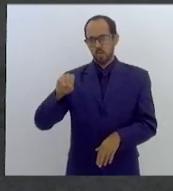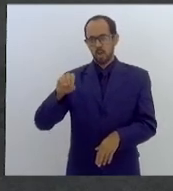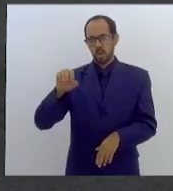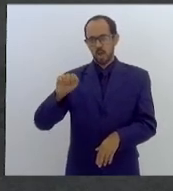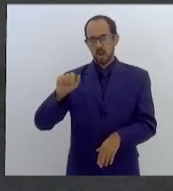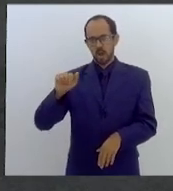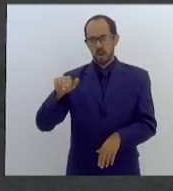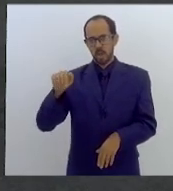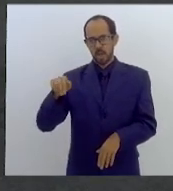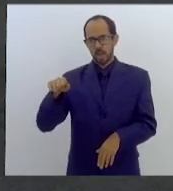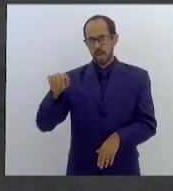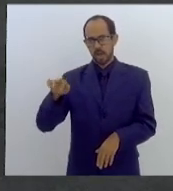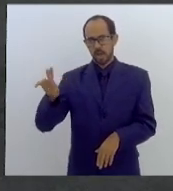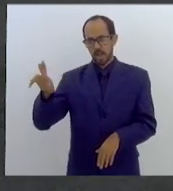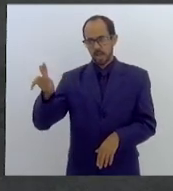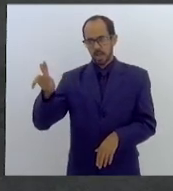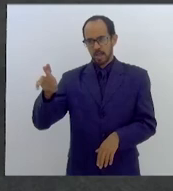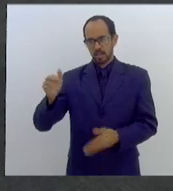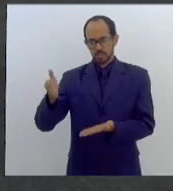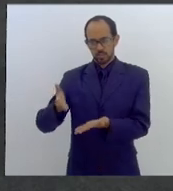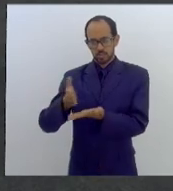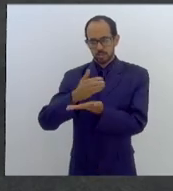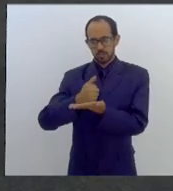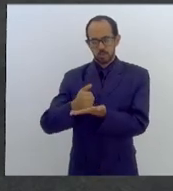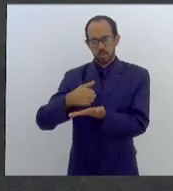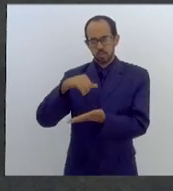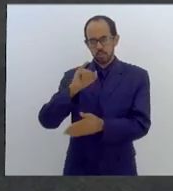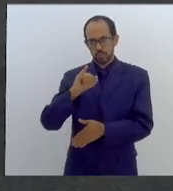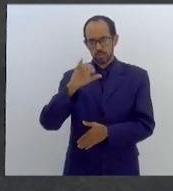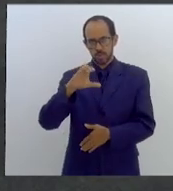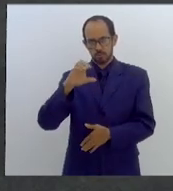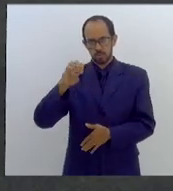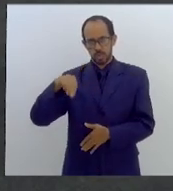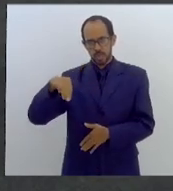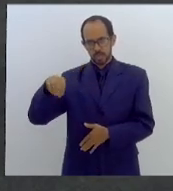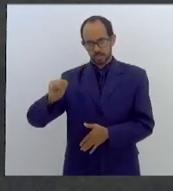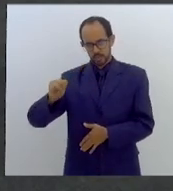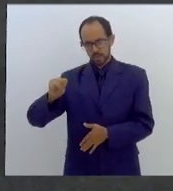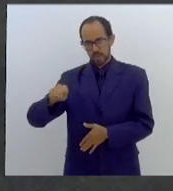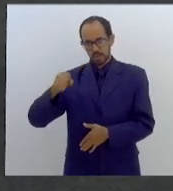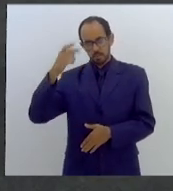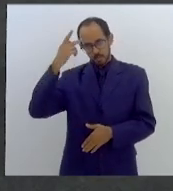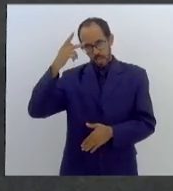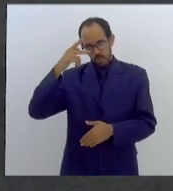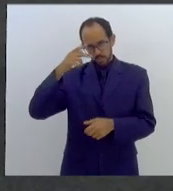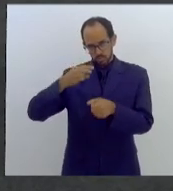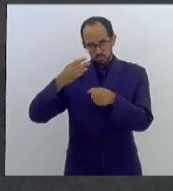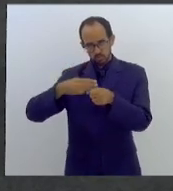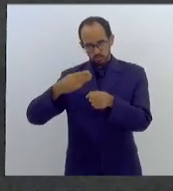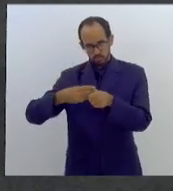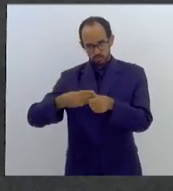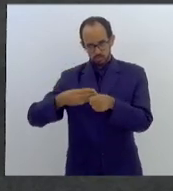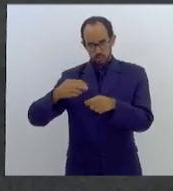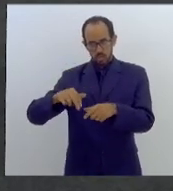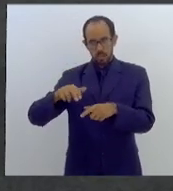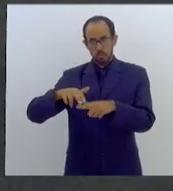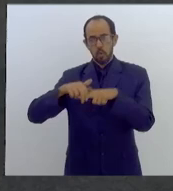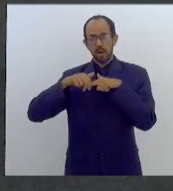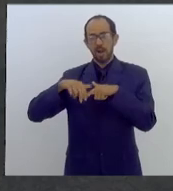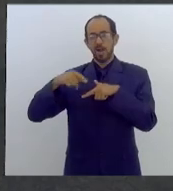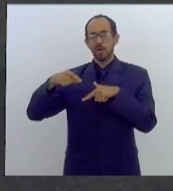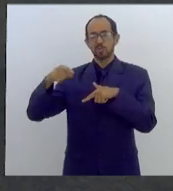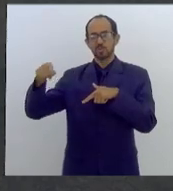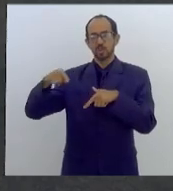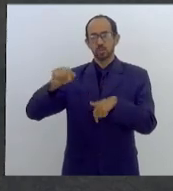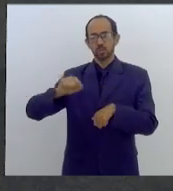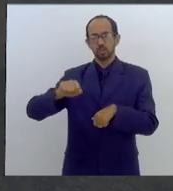questão da distribuição do ICMS para os municípios. Por uma questão política, na época, o então prefeito César